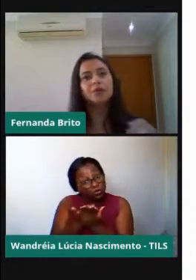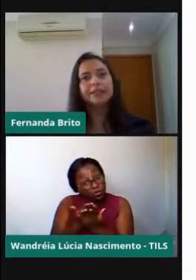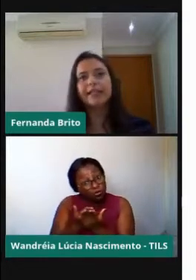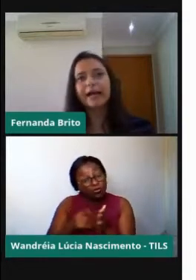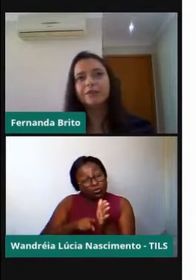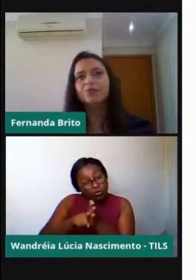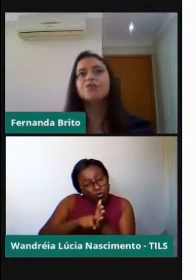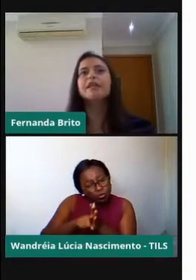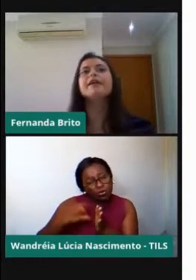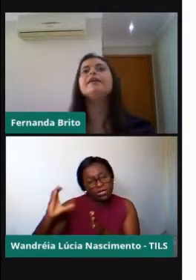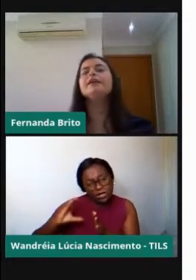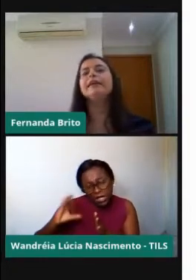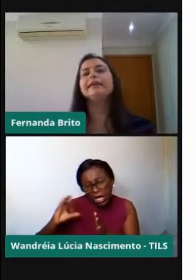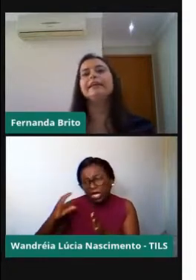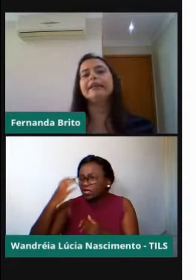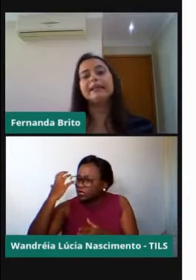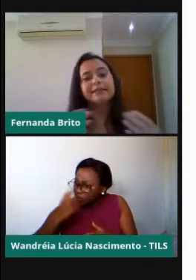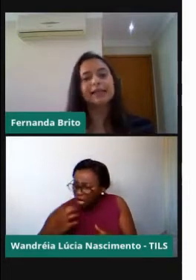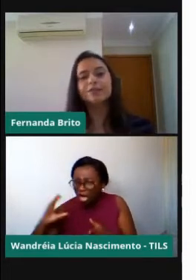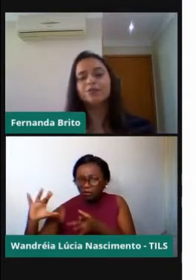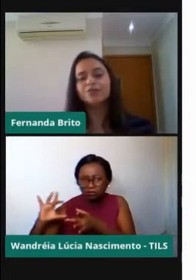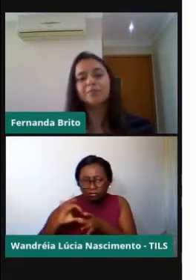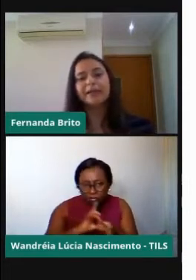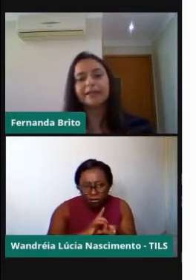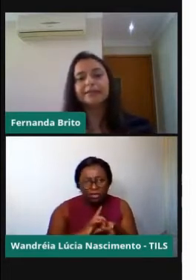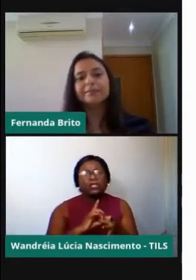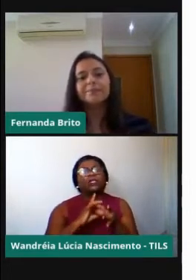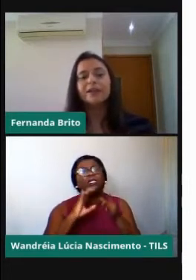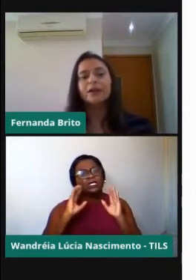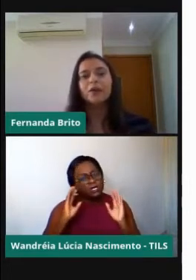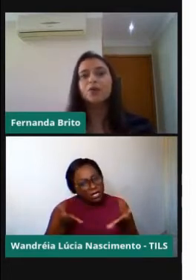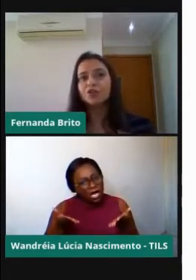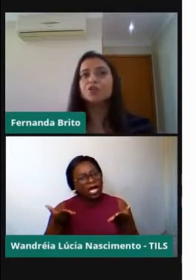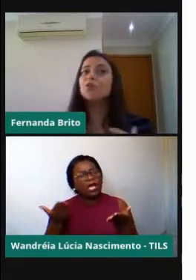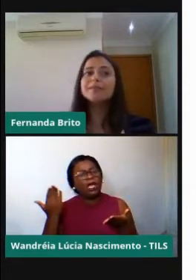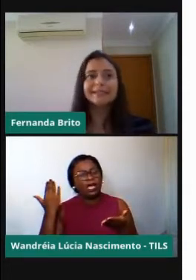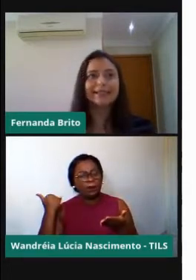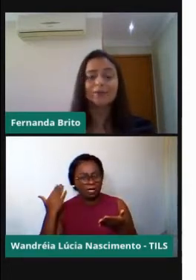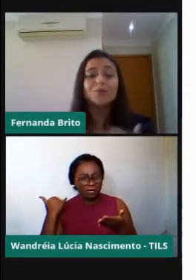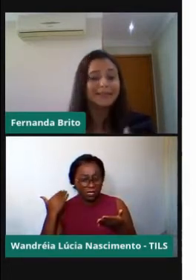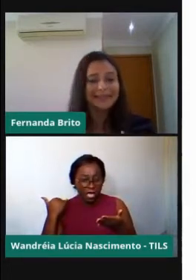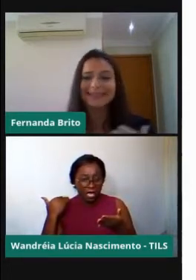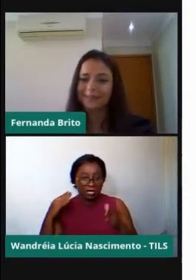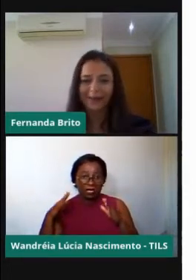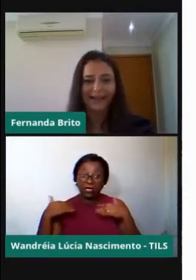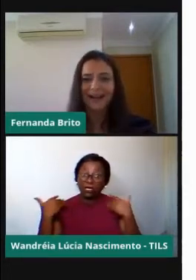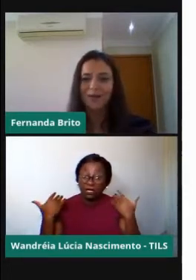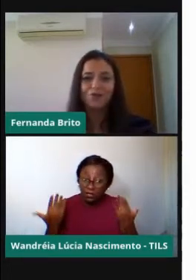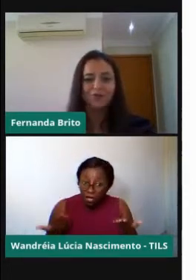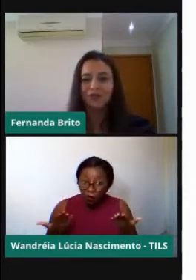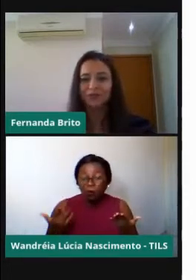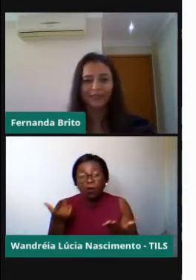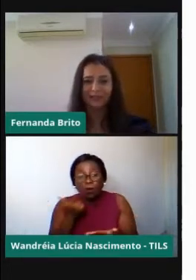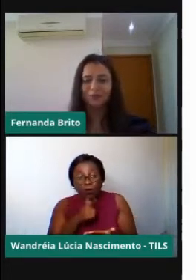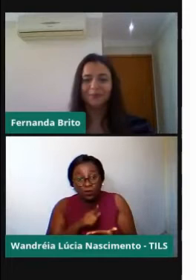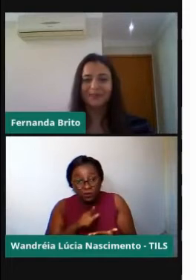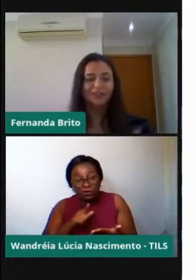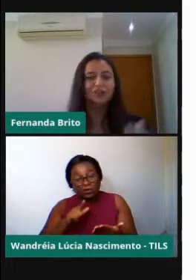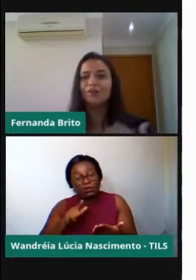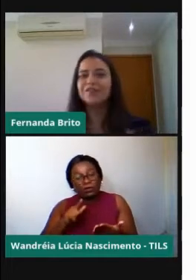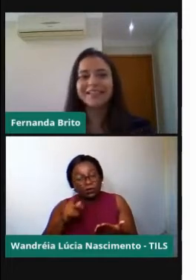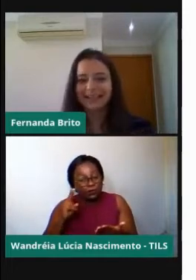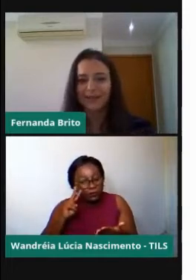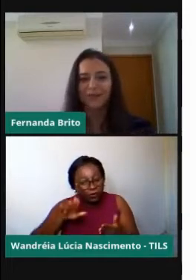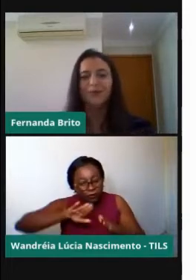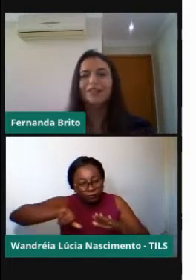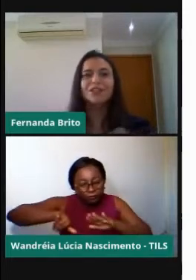sérios, coordenados, né, realizados de maneira onde a gente consiga separar o joio do trigo. Se